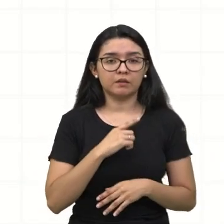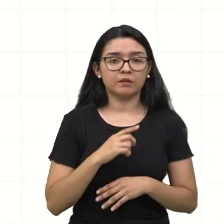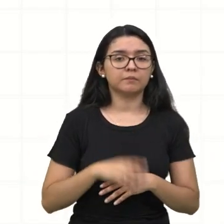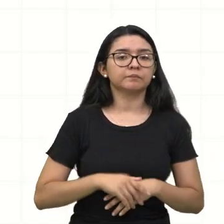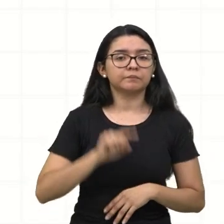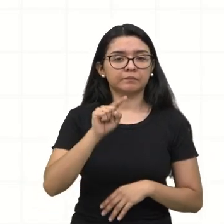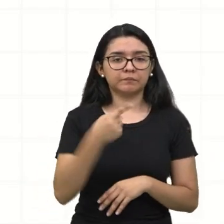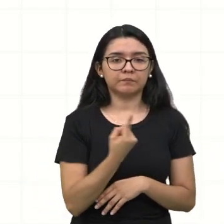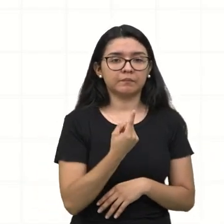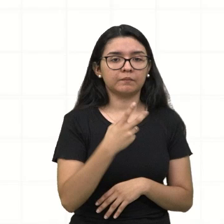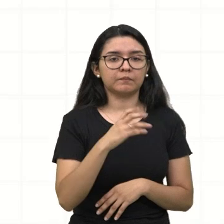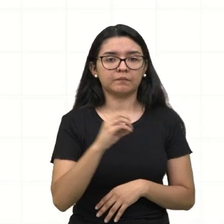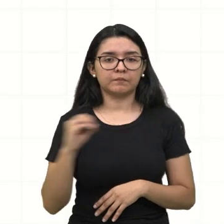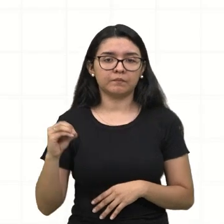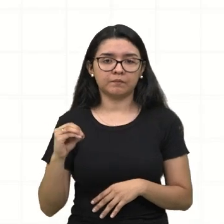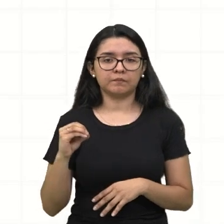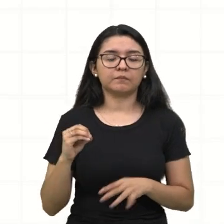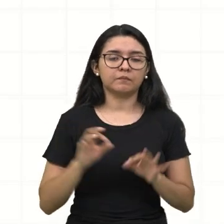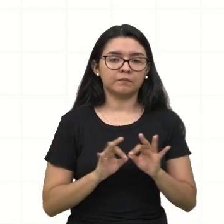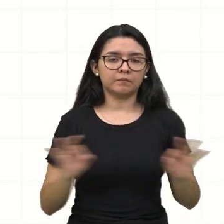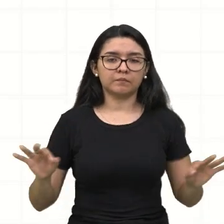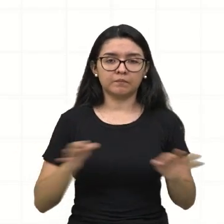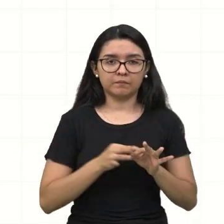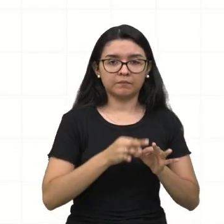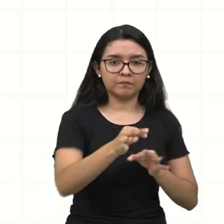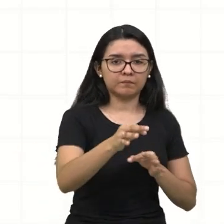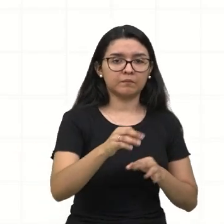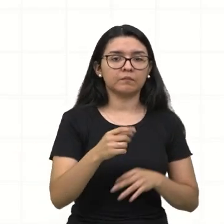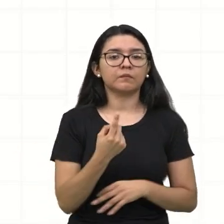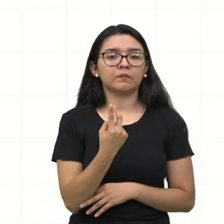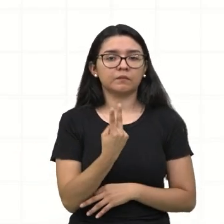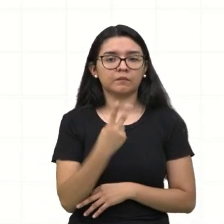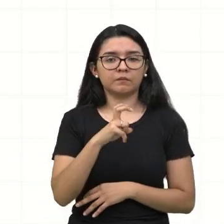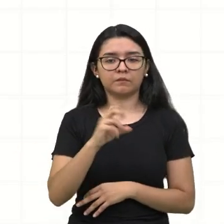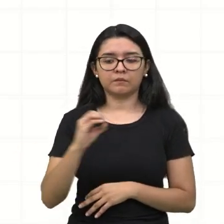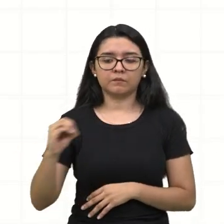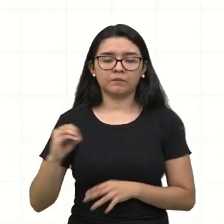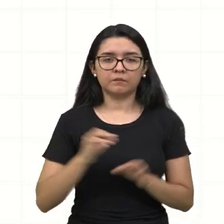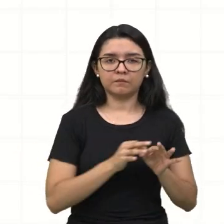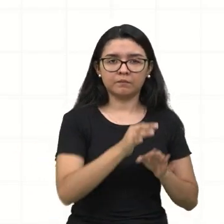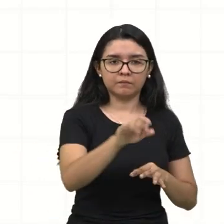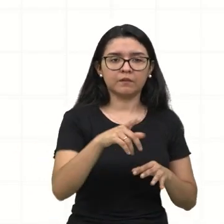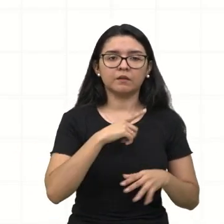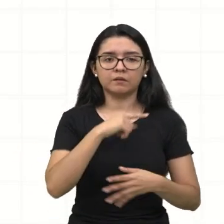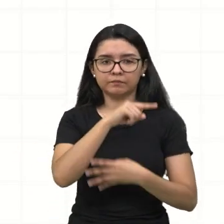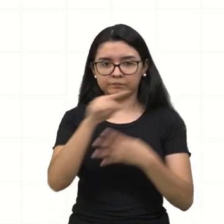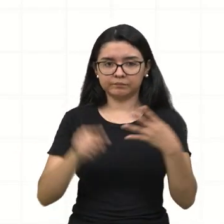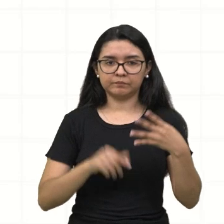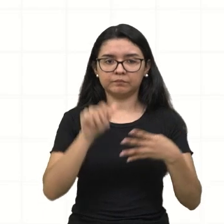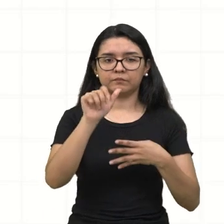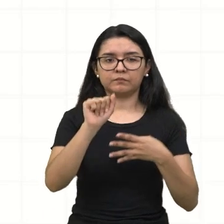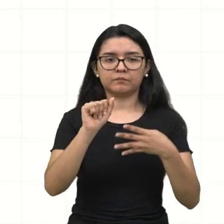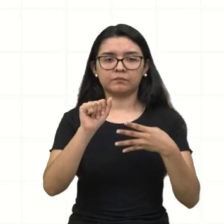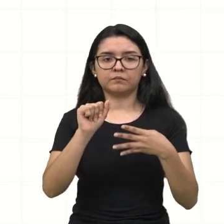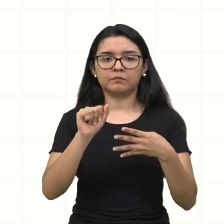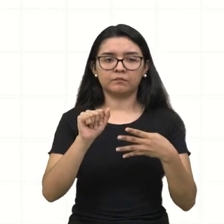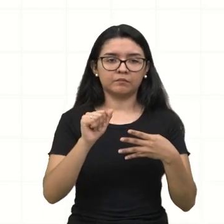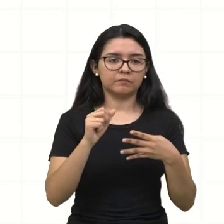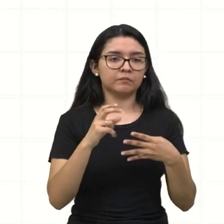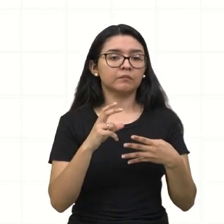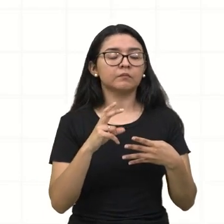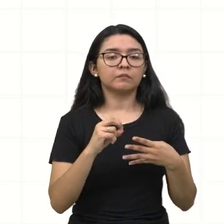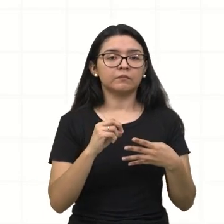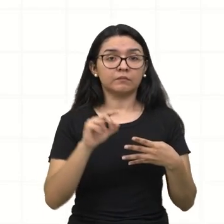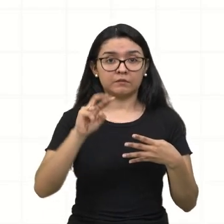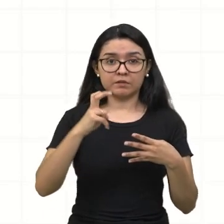largura por 2.500 metros de comprimento? Aí nós temos as alternativas, né? Letra A,